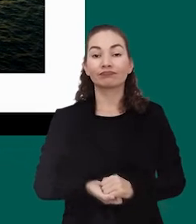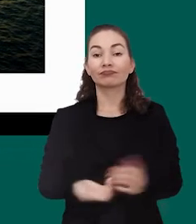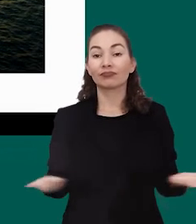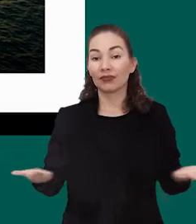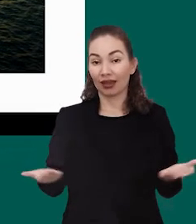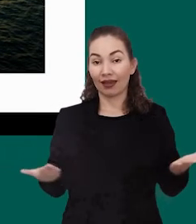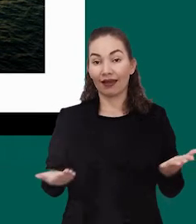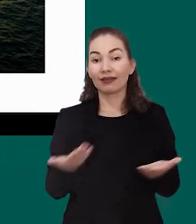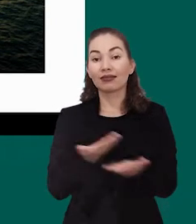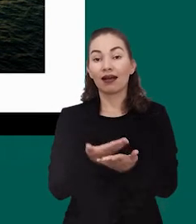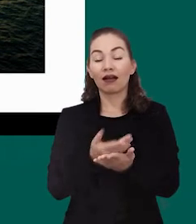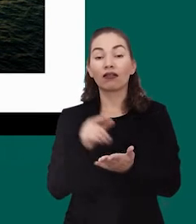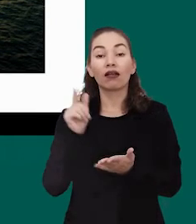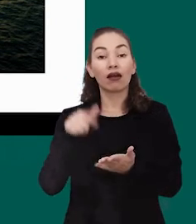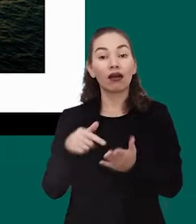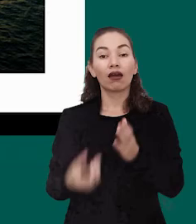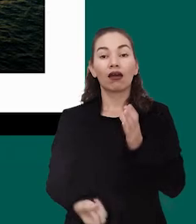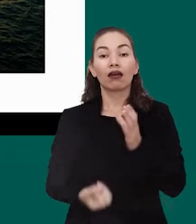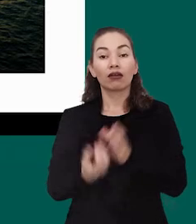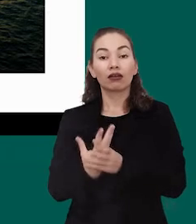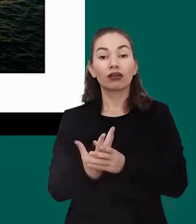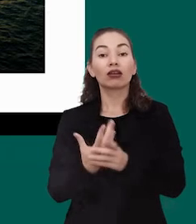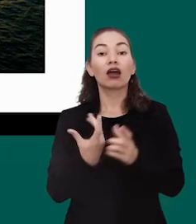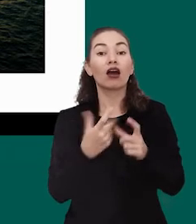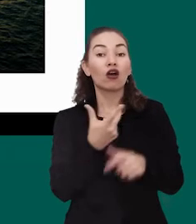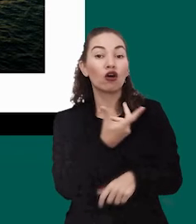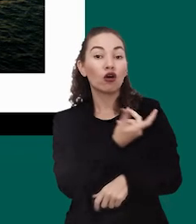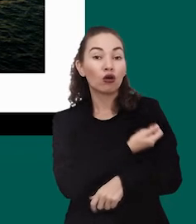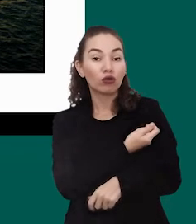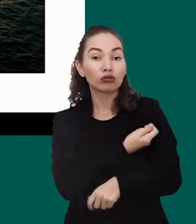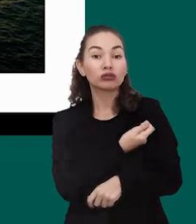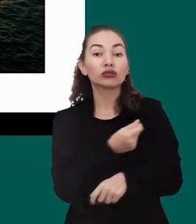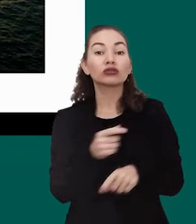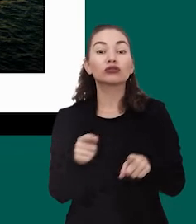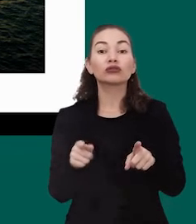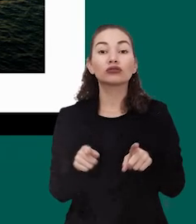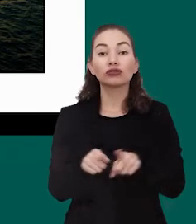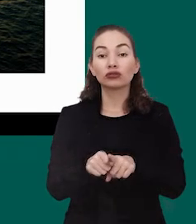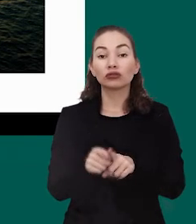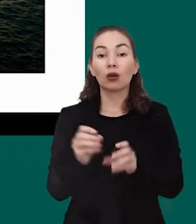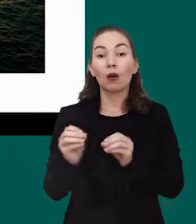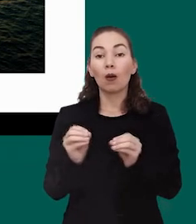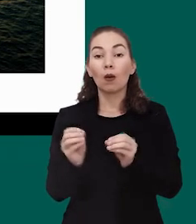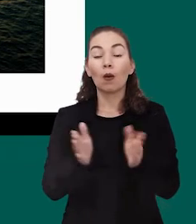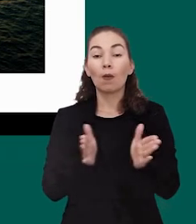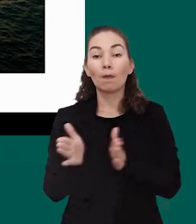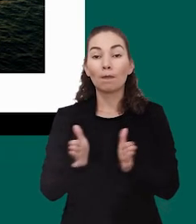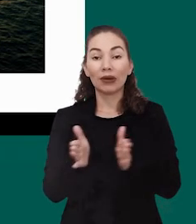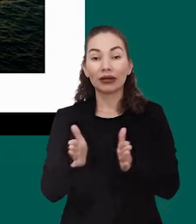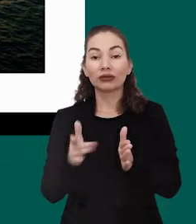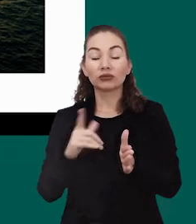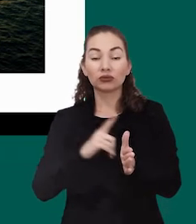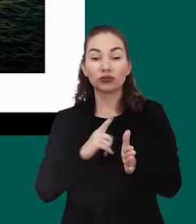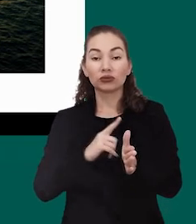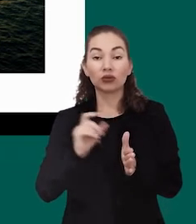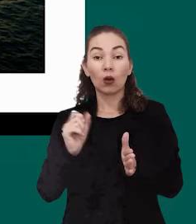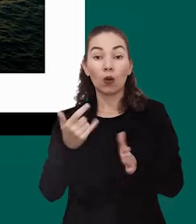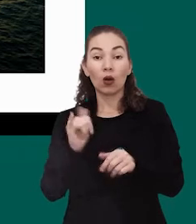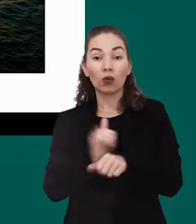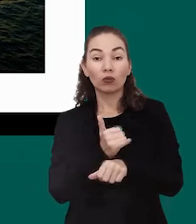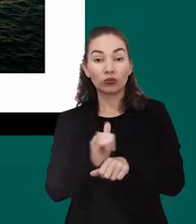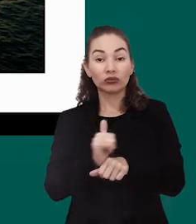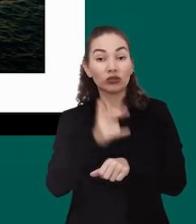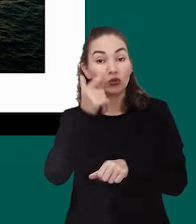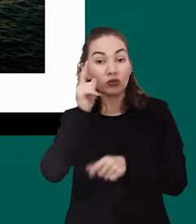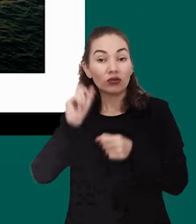ser falar sobre origem, sobre as etapas para se criar uma nova vacina, tudo que a gente viveu nesse período aí de 1 ano e 1 mês, quais estratégias são